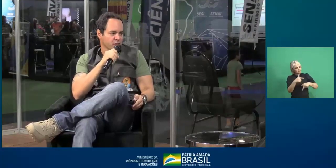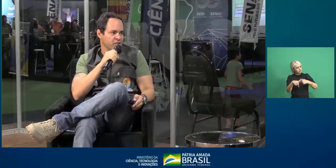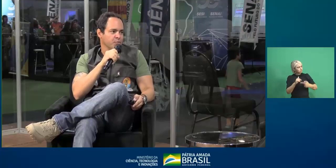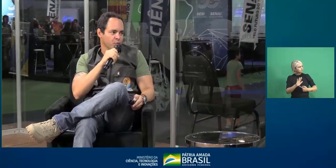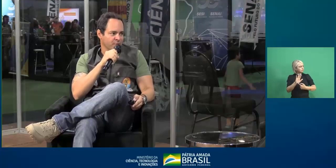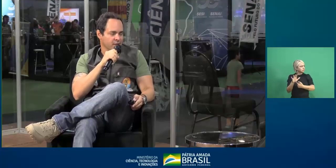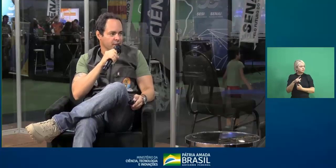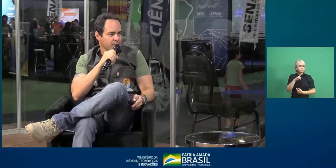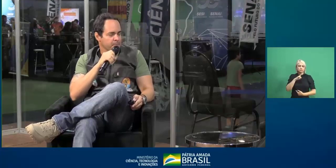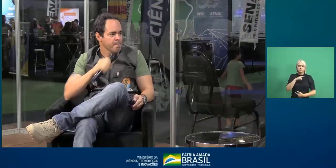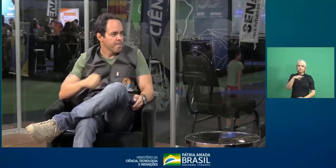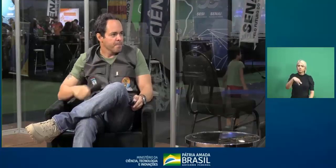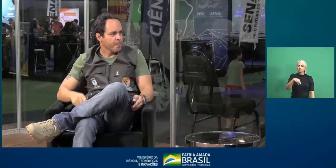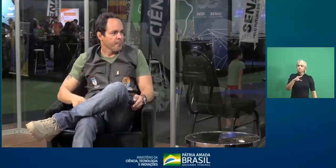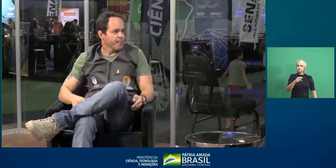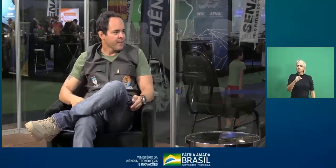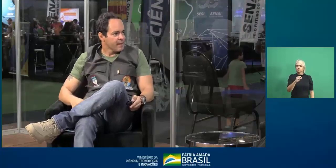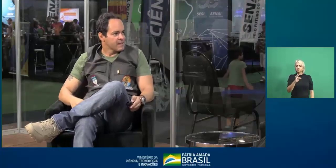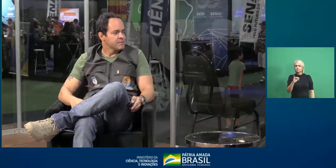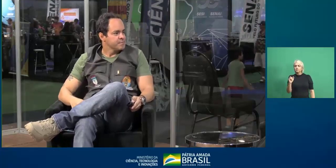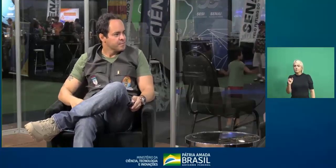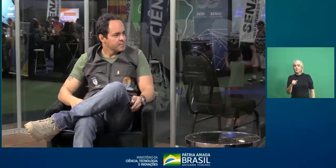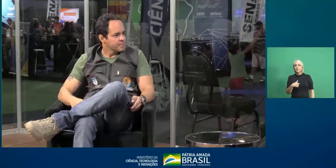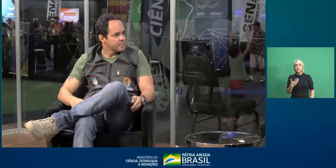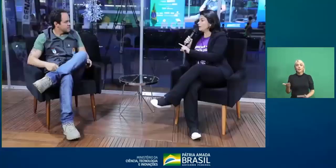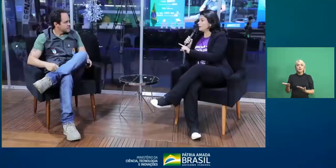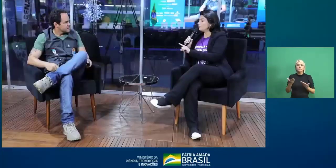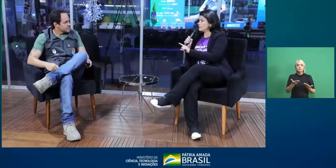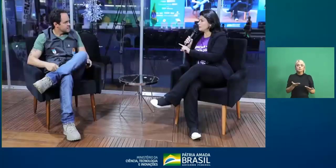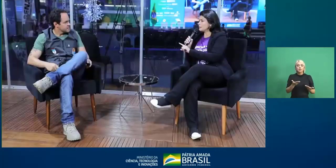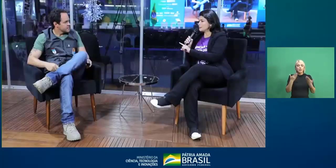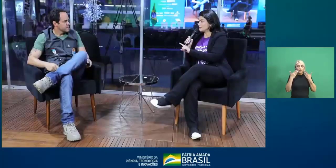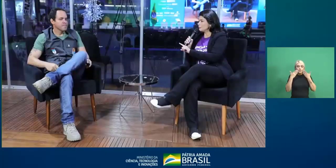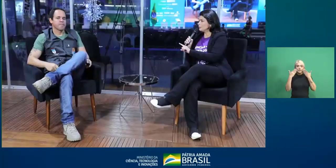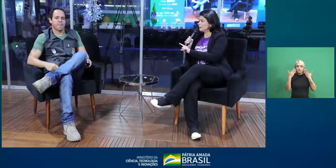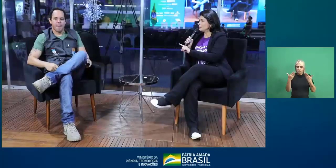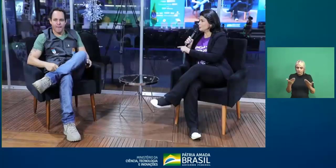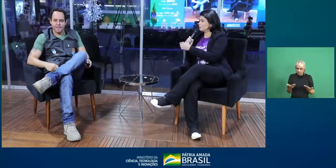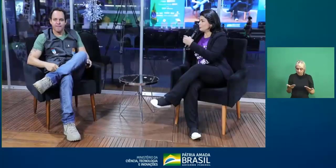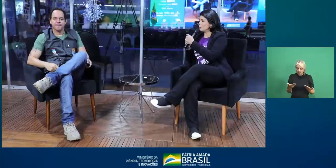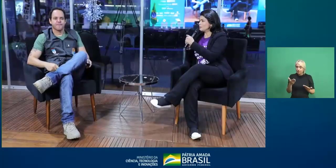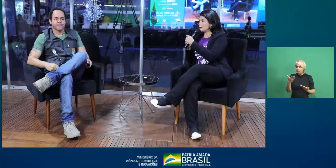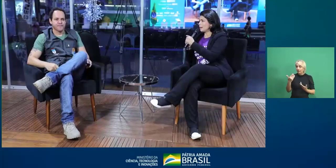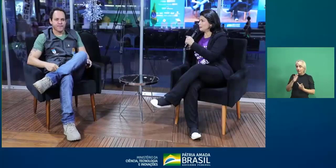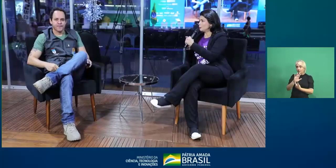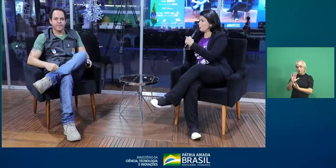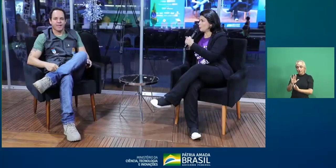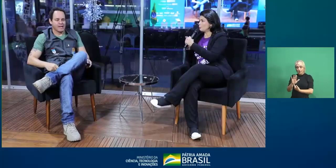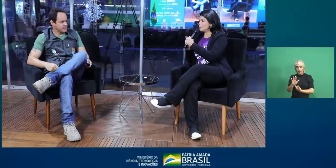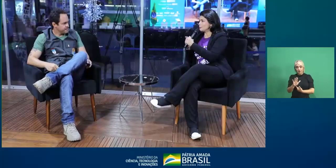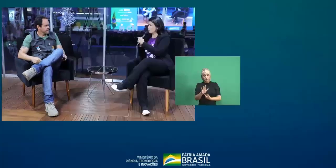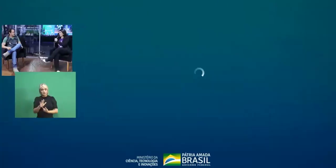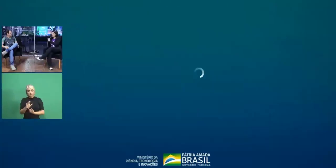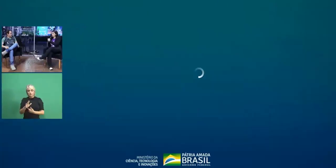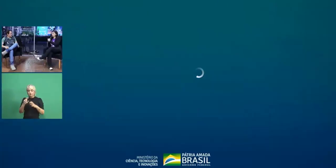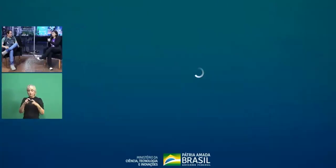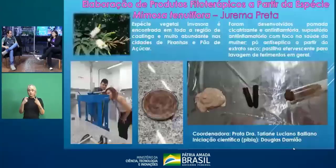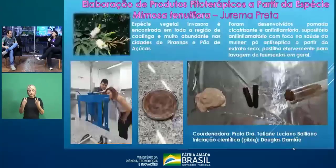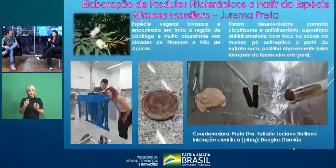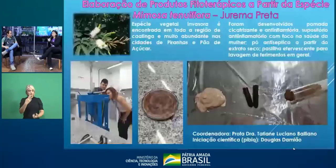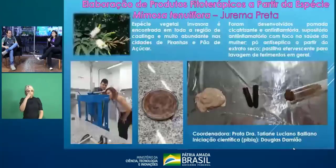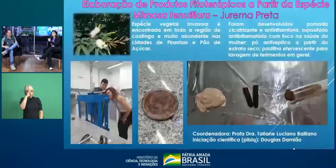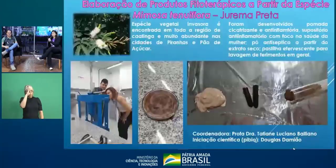ajuda que nós temos no MCTI. O senhor trouxe uma apresentação, que o vai mostrar aqui no palco principal.